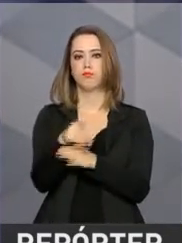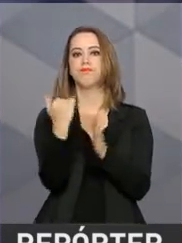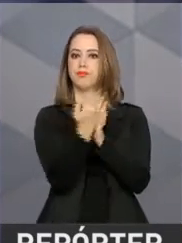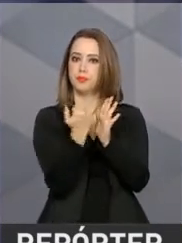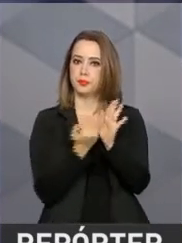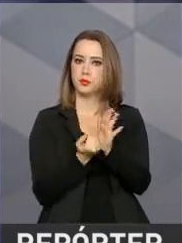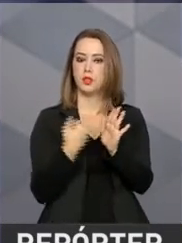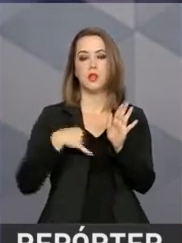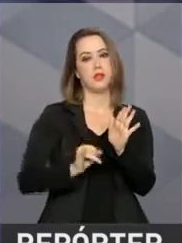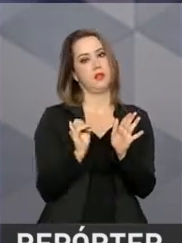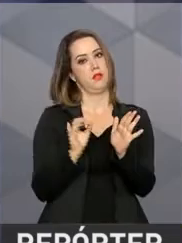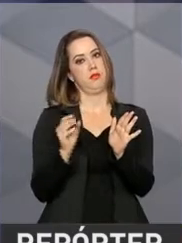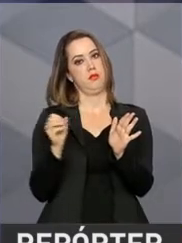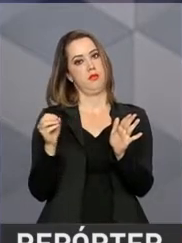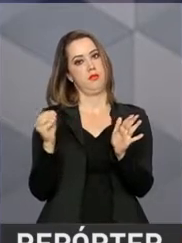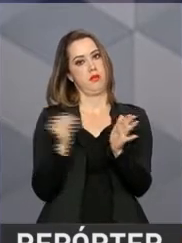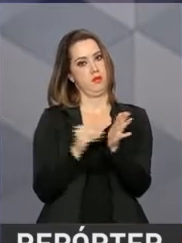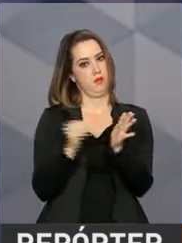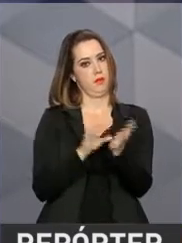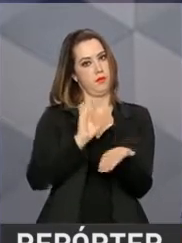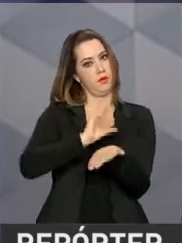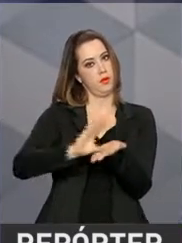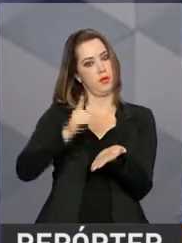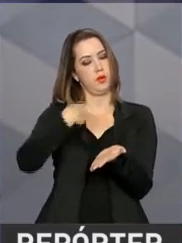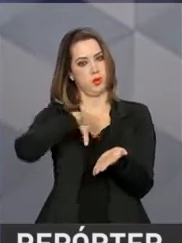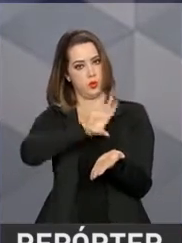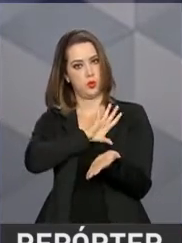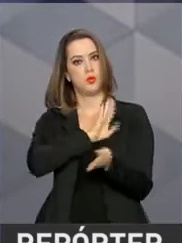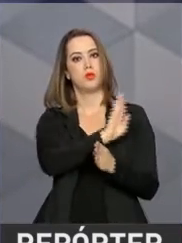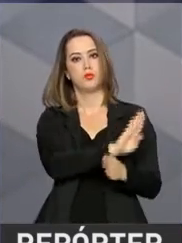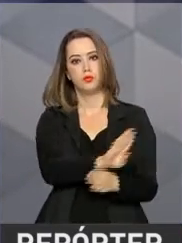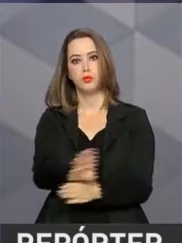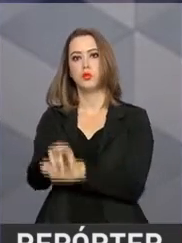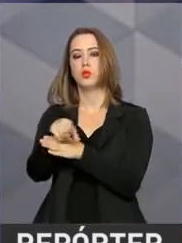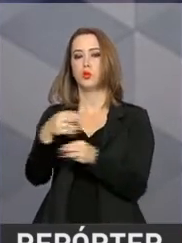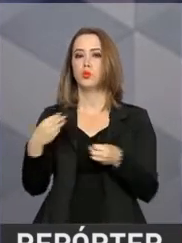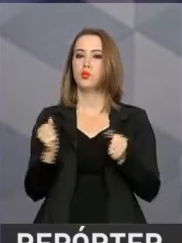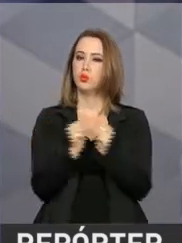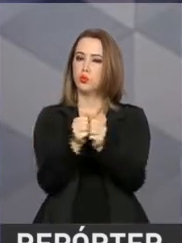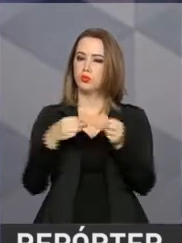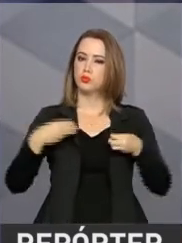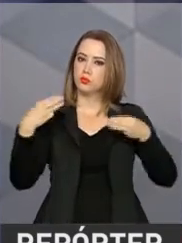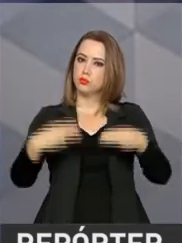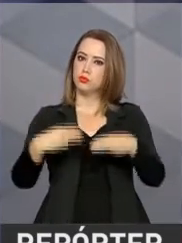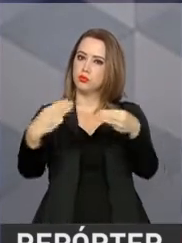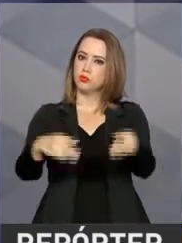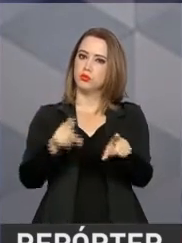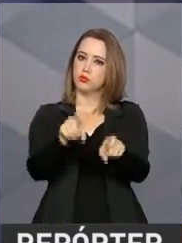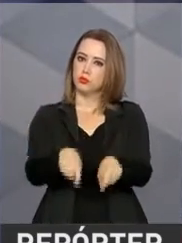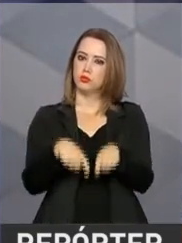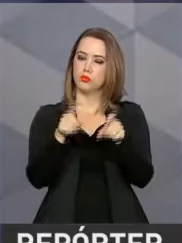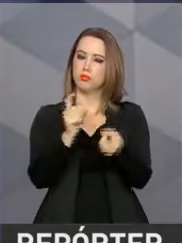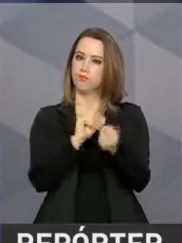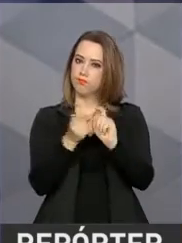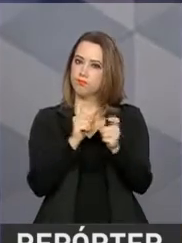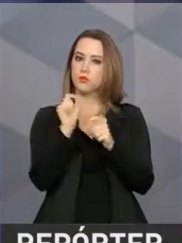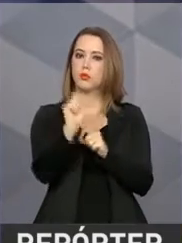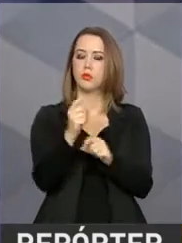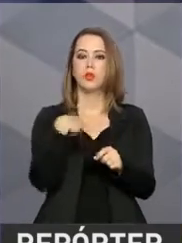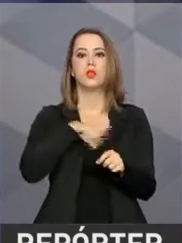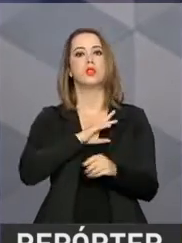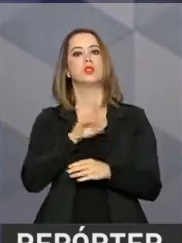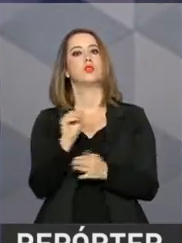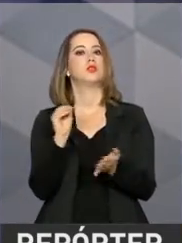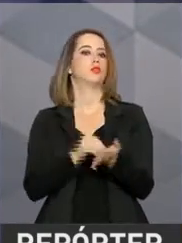ministro brasileiro falou e se comprometeu nós vamos atuar junto ao ministério da fazenda para que esses recursos a esses programas realmente